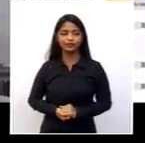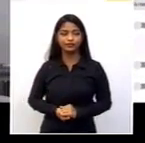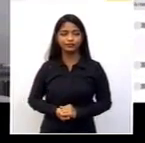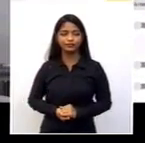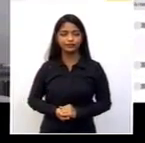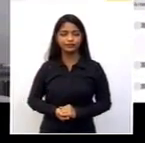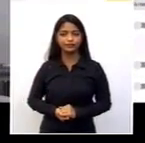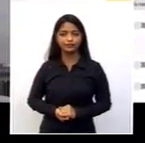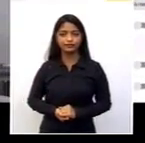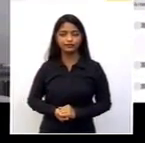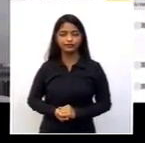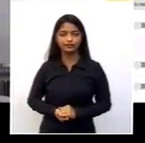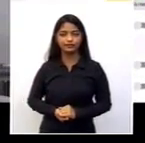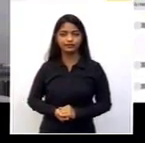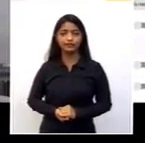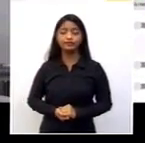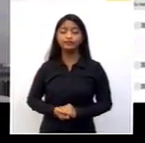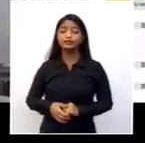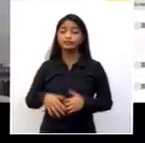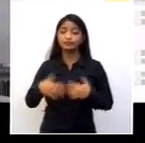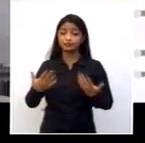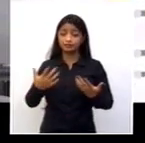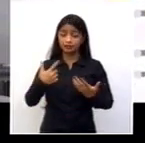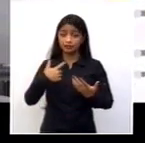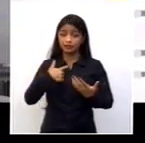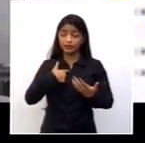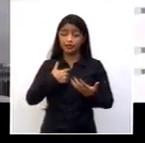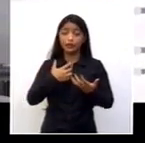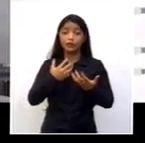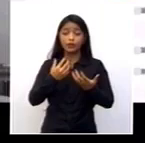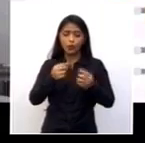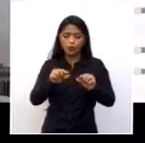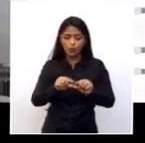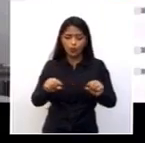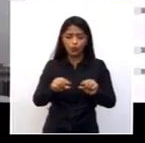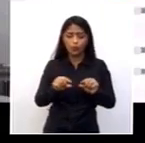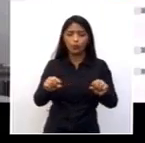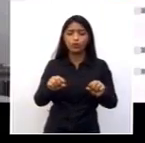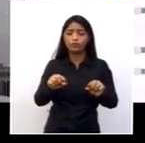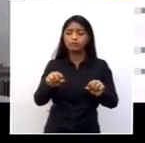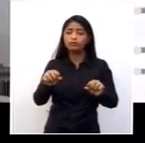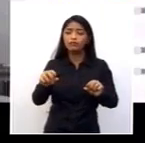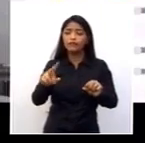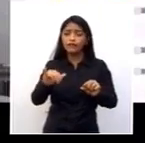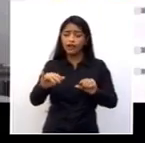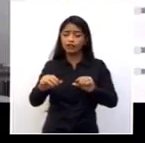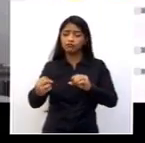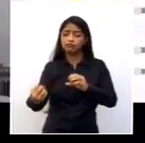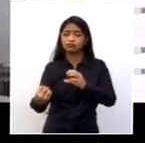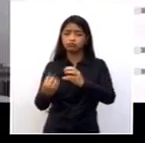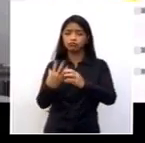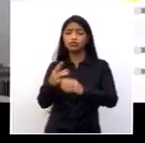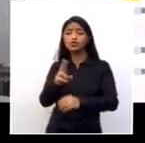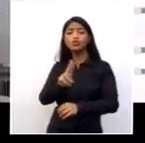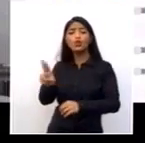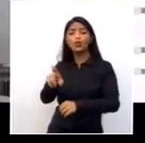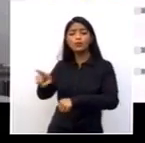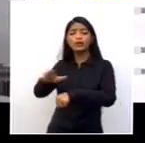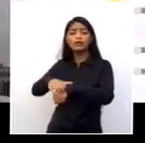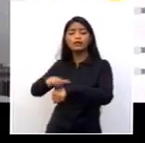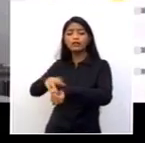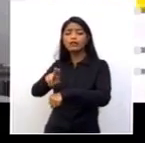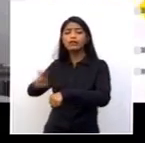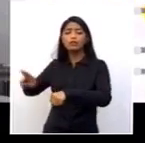digo se a atribuição vai mostrar o nome do autor. Quando houver uma publicação, se vai aparecer o nome do autor, qual